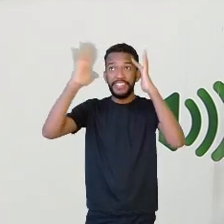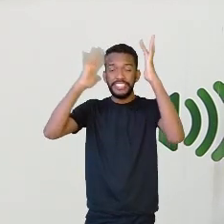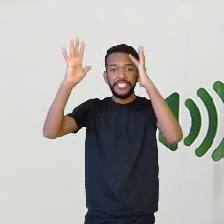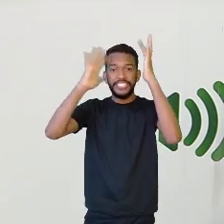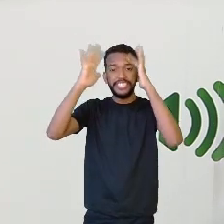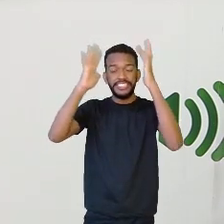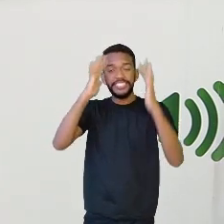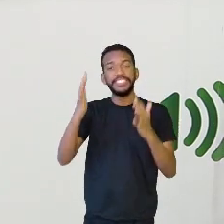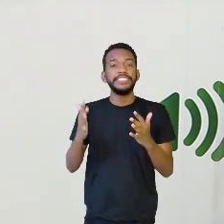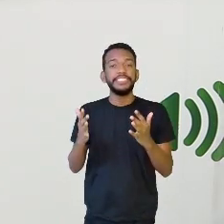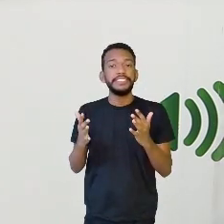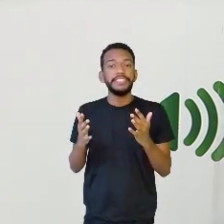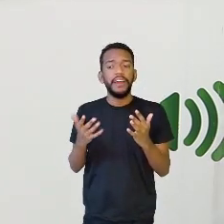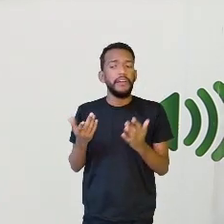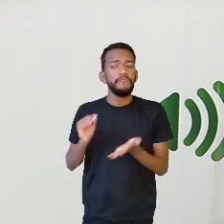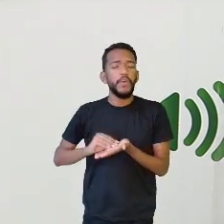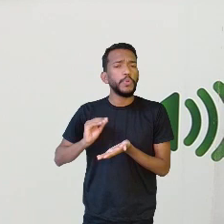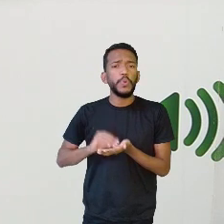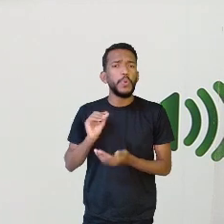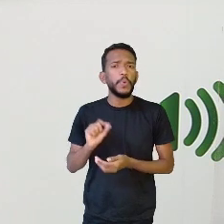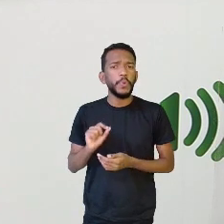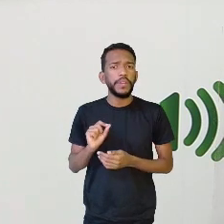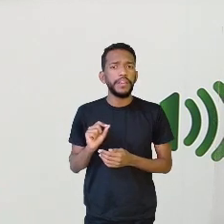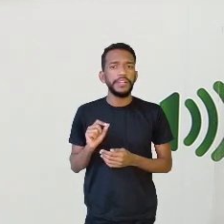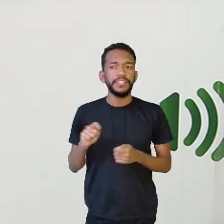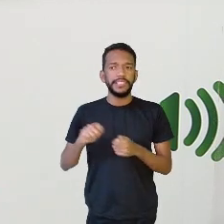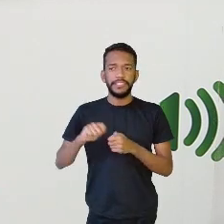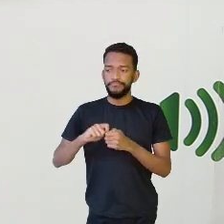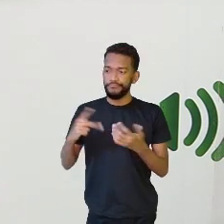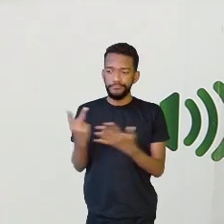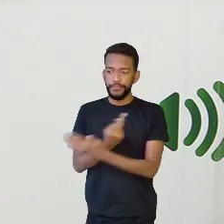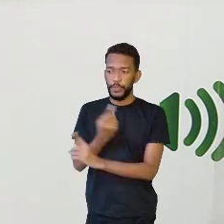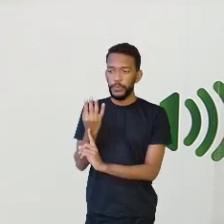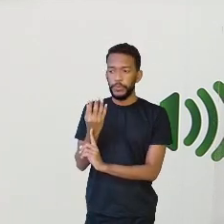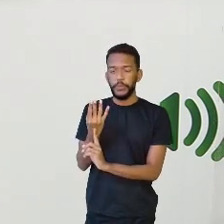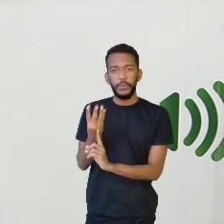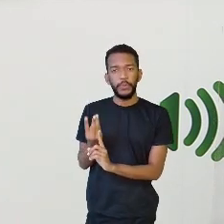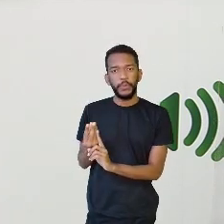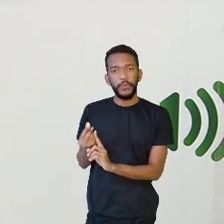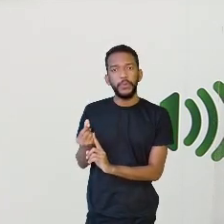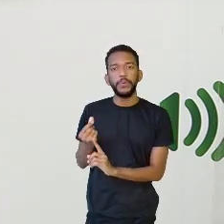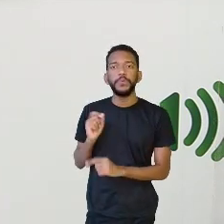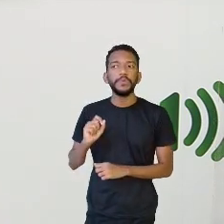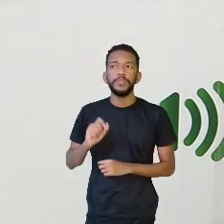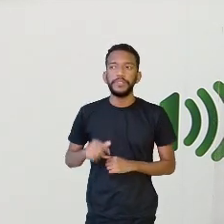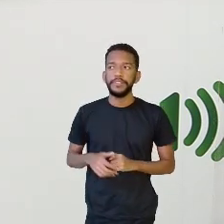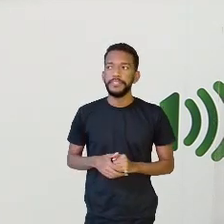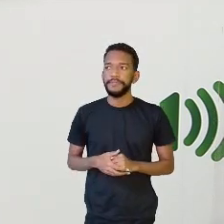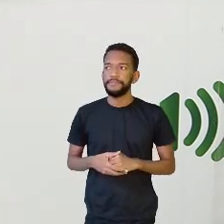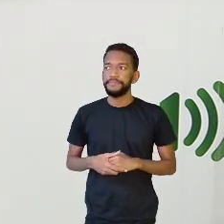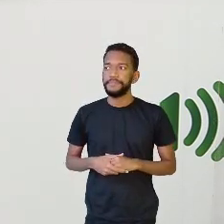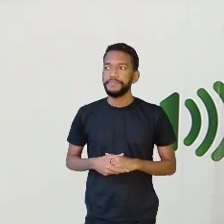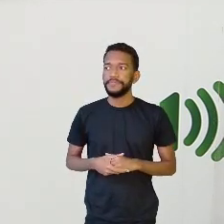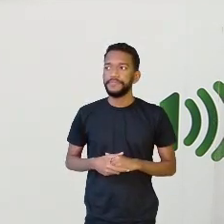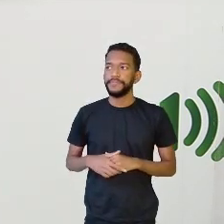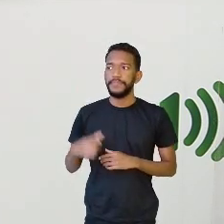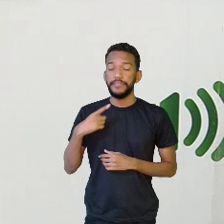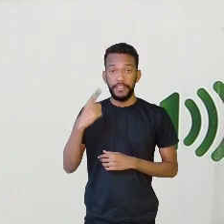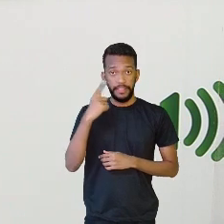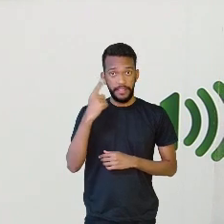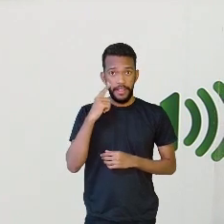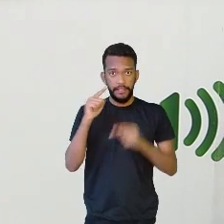foi o elemento que faltou e fez com que a vela apagasse? Nós temos aí